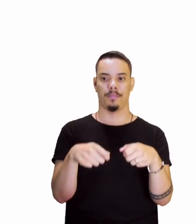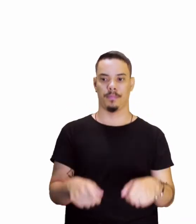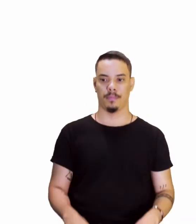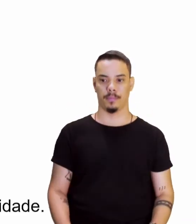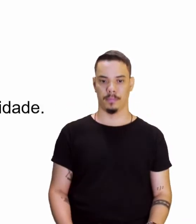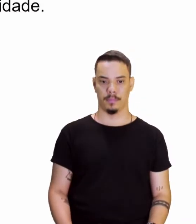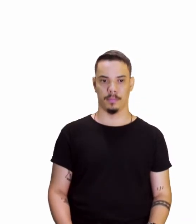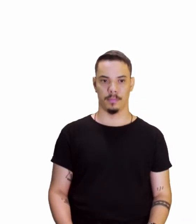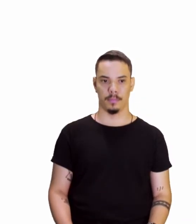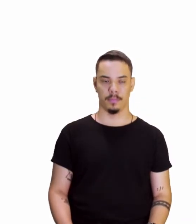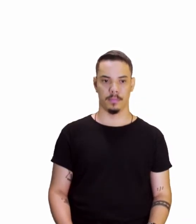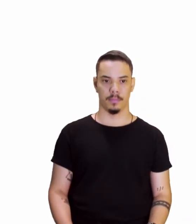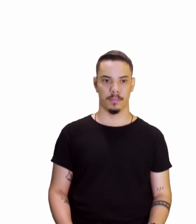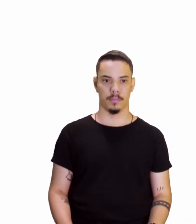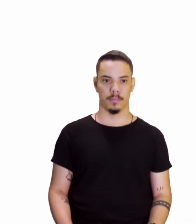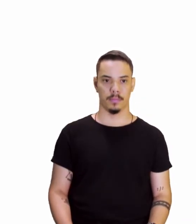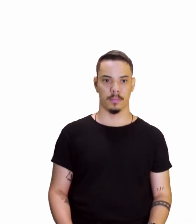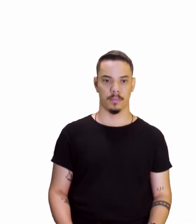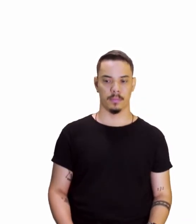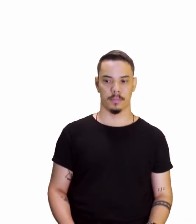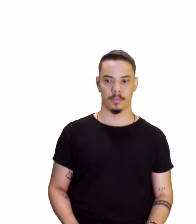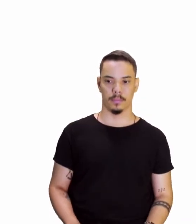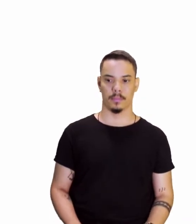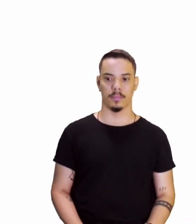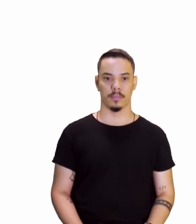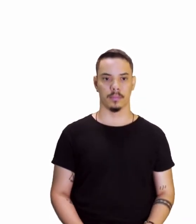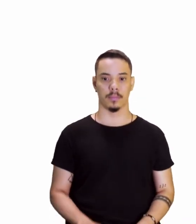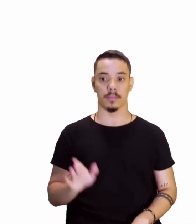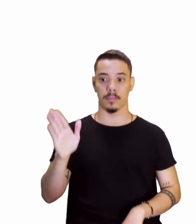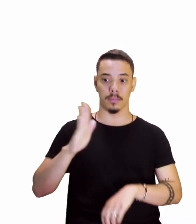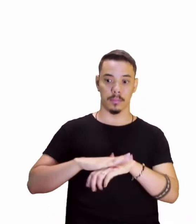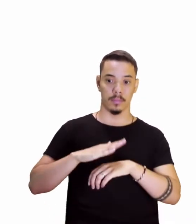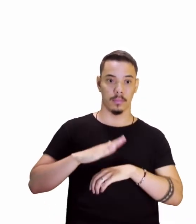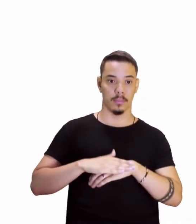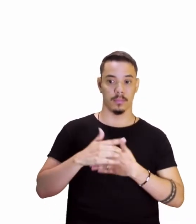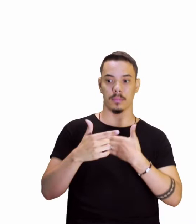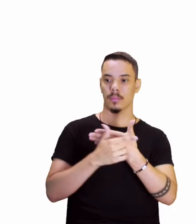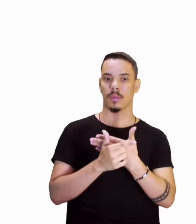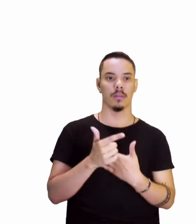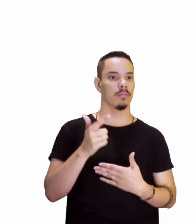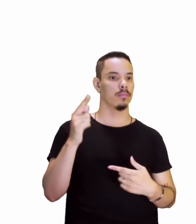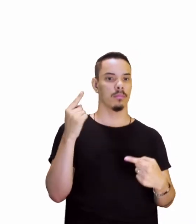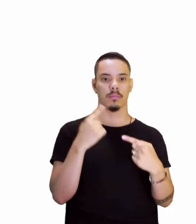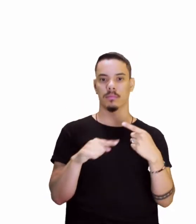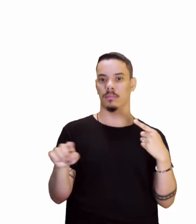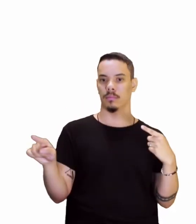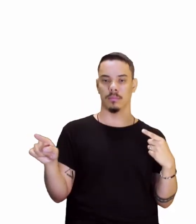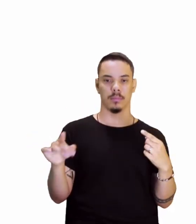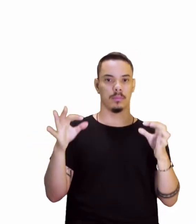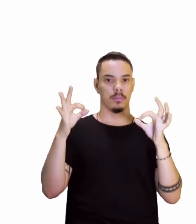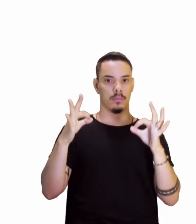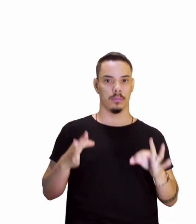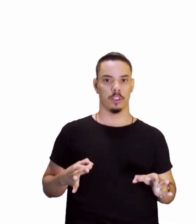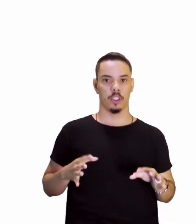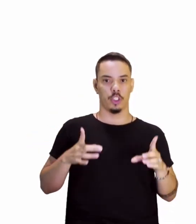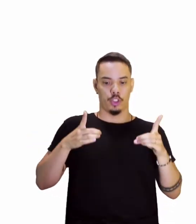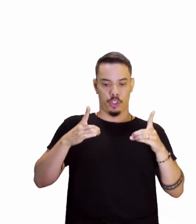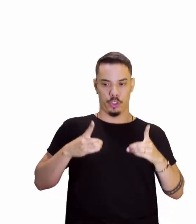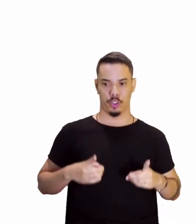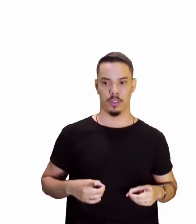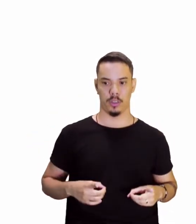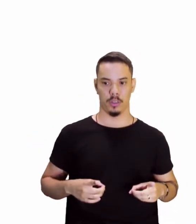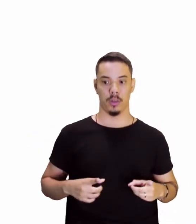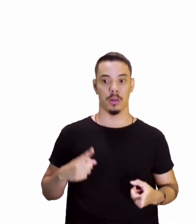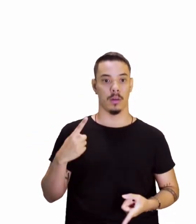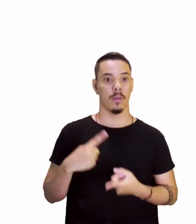Mais uma aqui para vocês. Essa função não é compatível de sua dignidade. Não